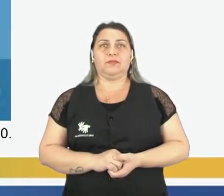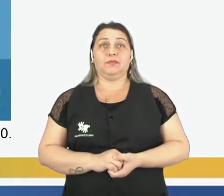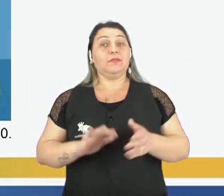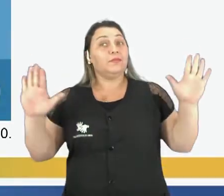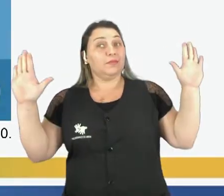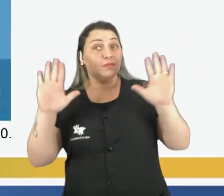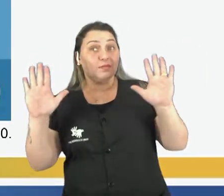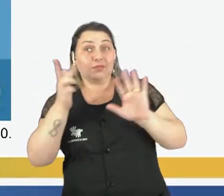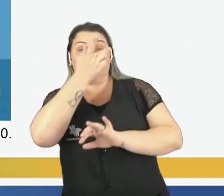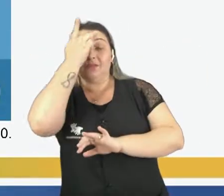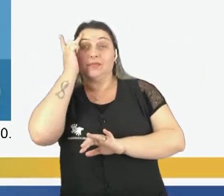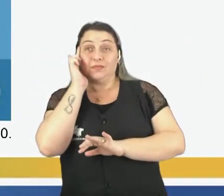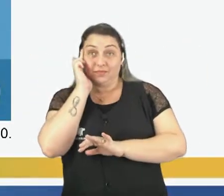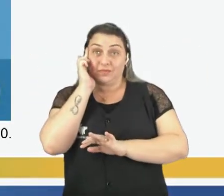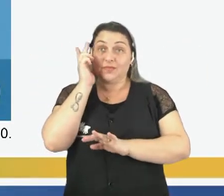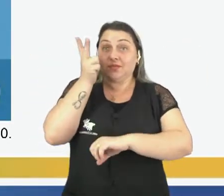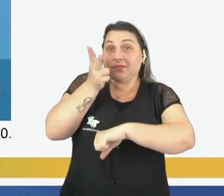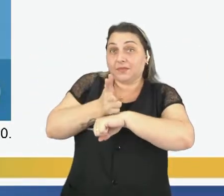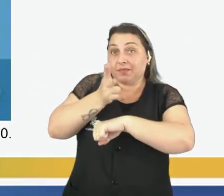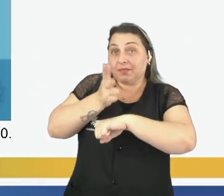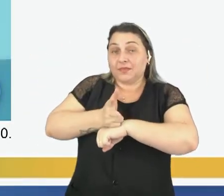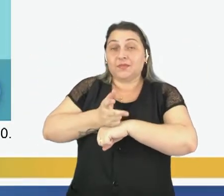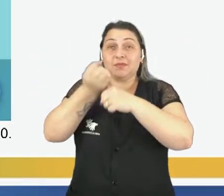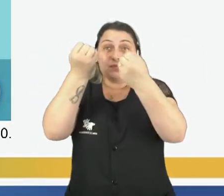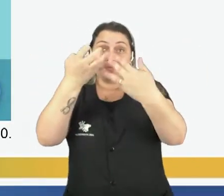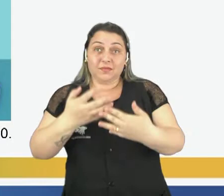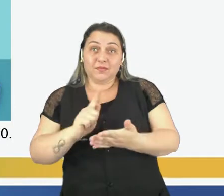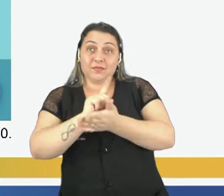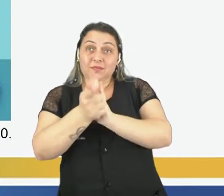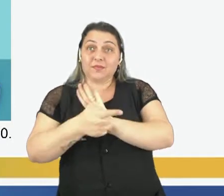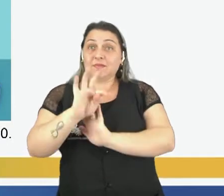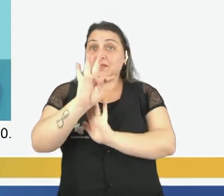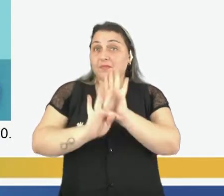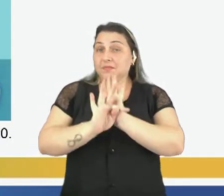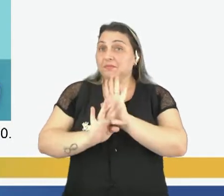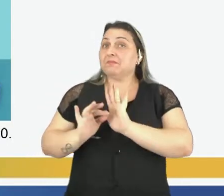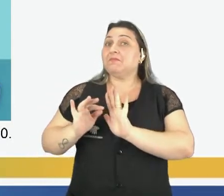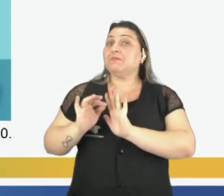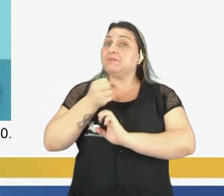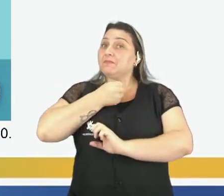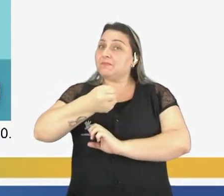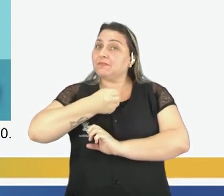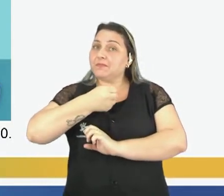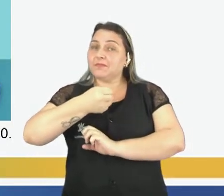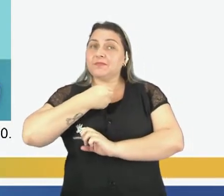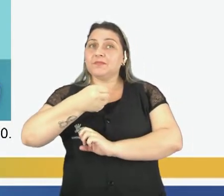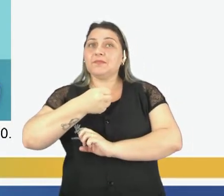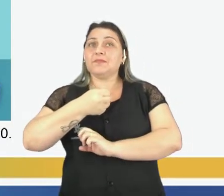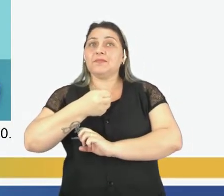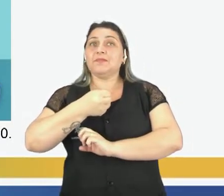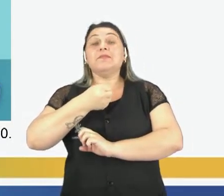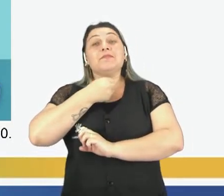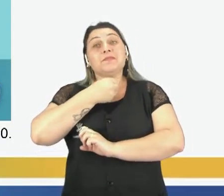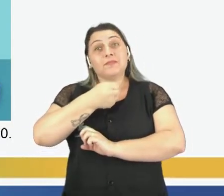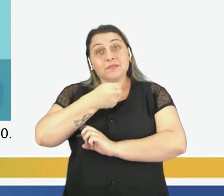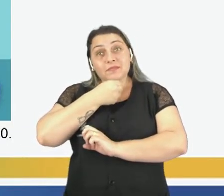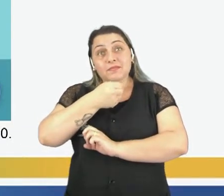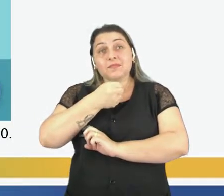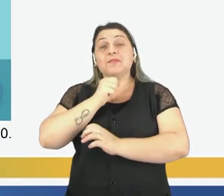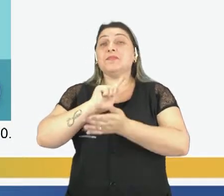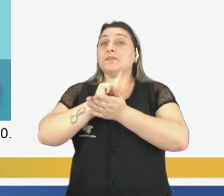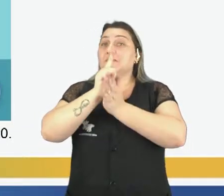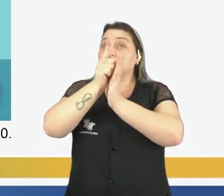Olá pessoal! Neste vídeo vamos falar sobre o gênero textual reportagem. Reportagem é